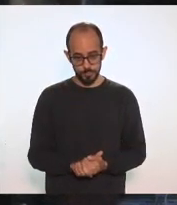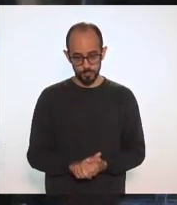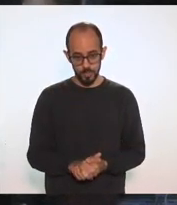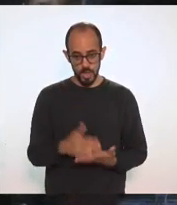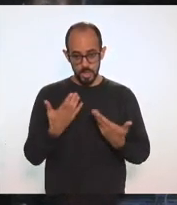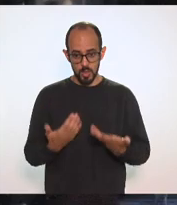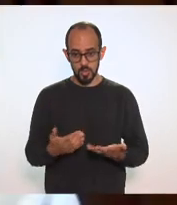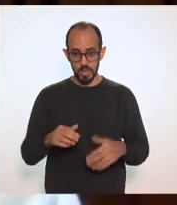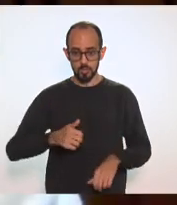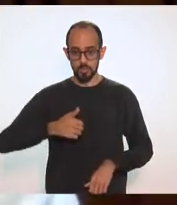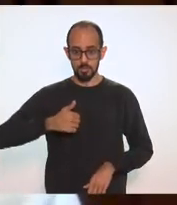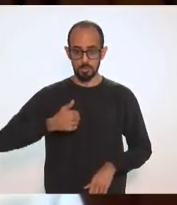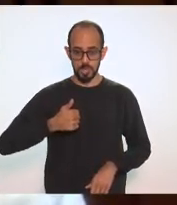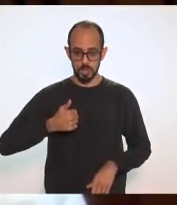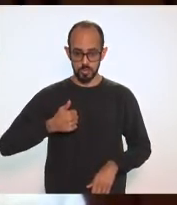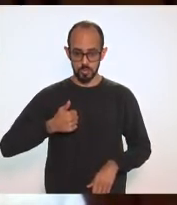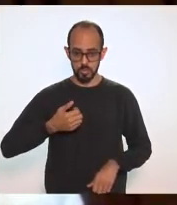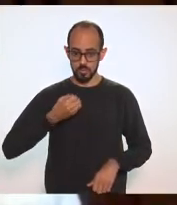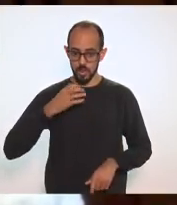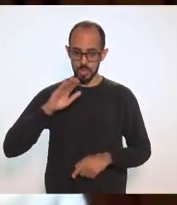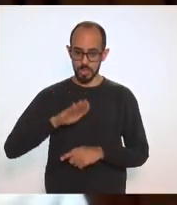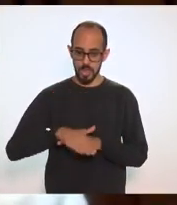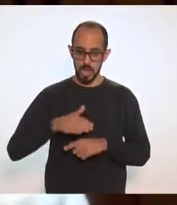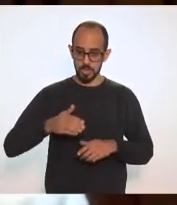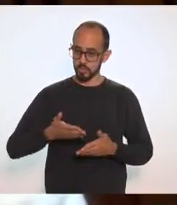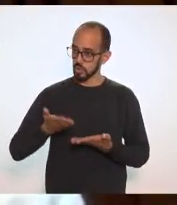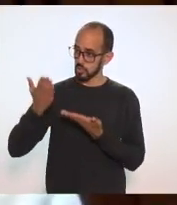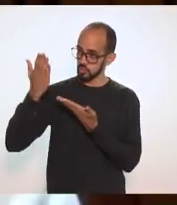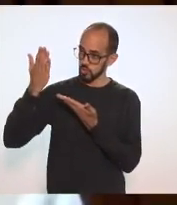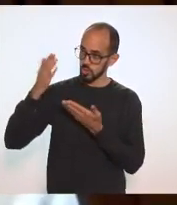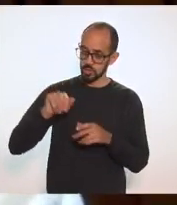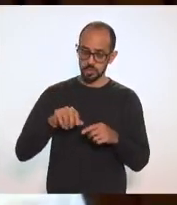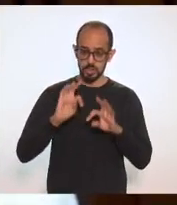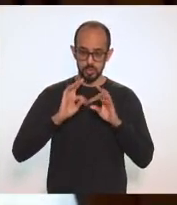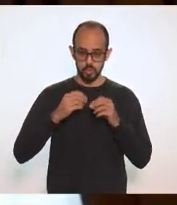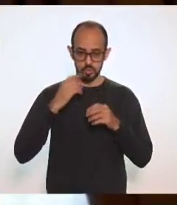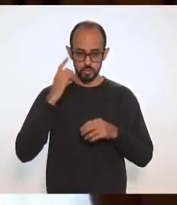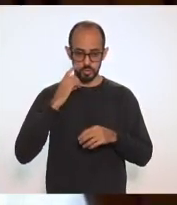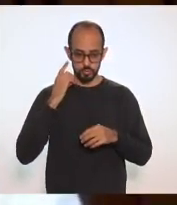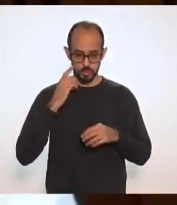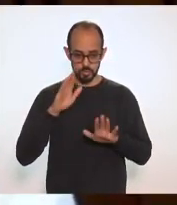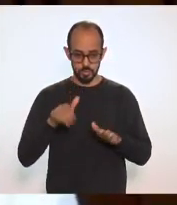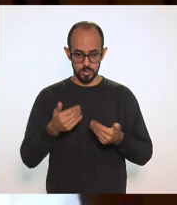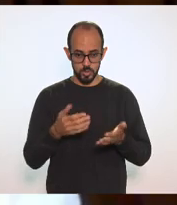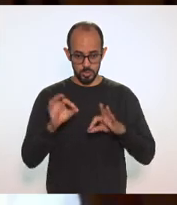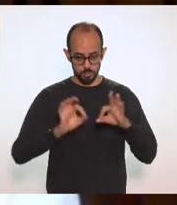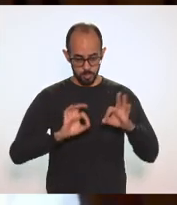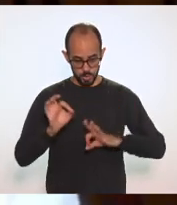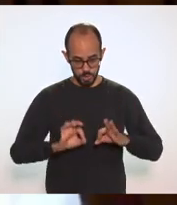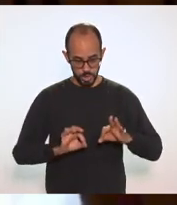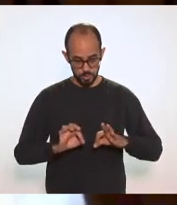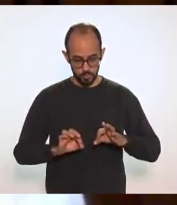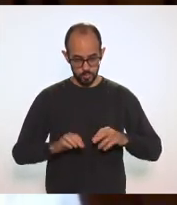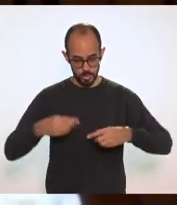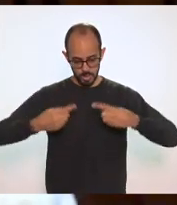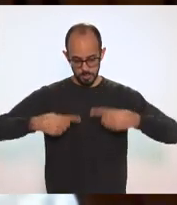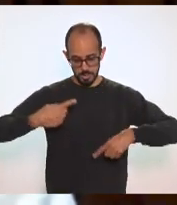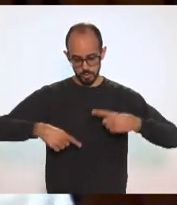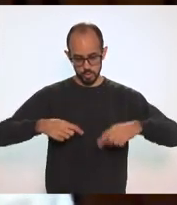quero dar uma boa tarde a Vossa Excelência, aos demais deputados e deputadas. Esse projeto, senhor presidente, foi amplamente debatido numa audiência